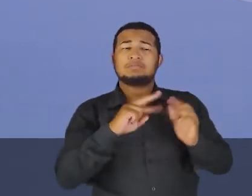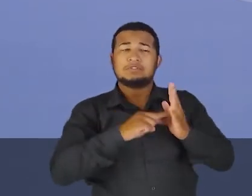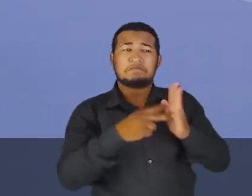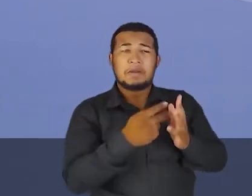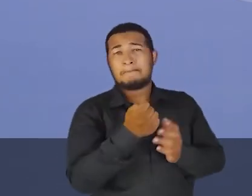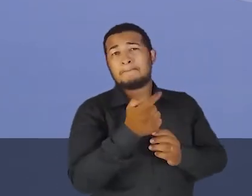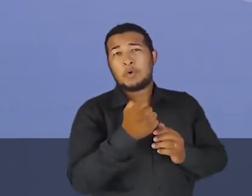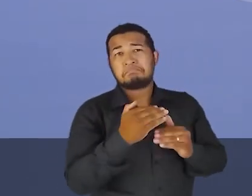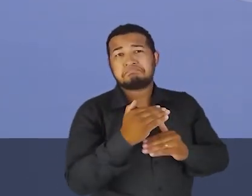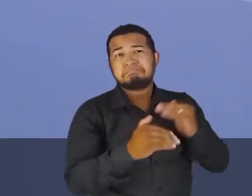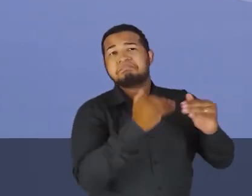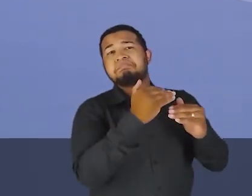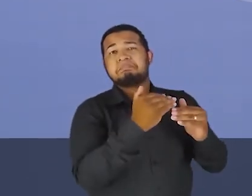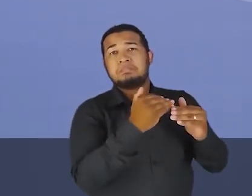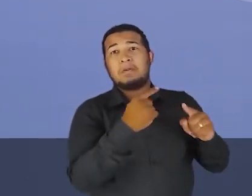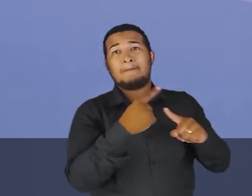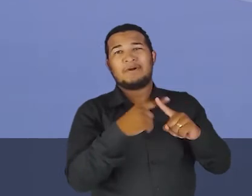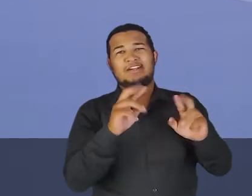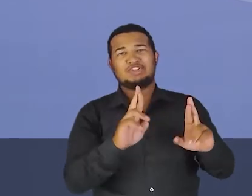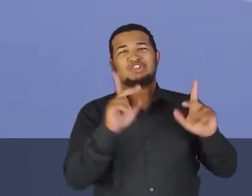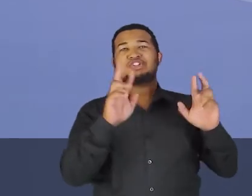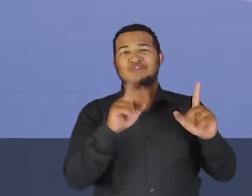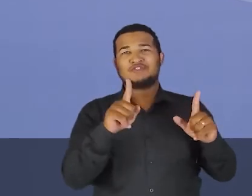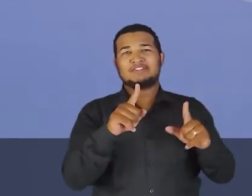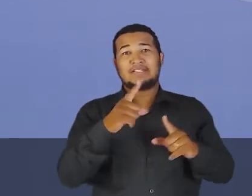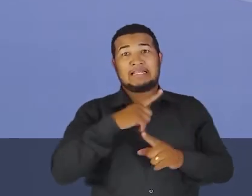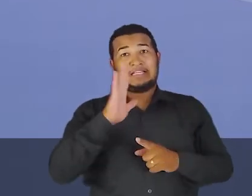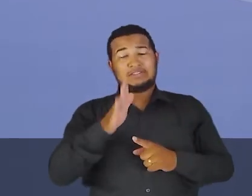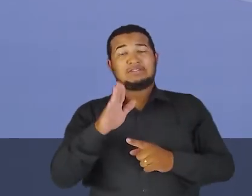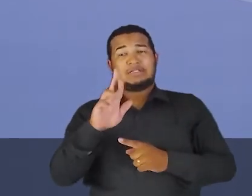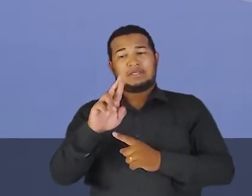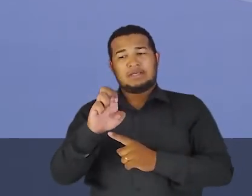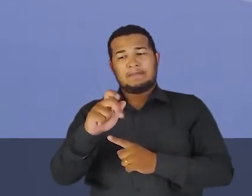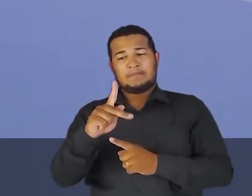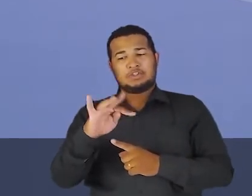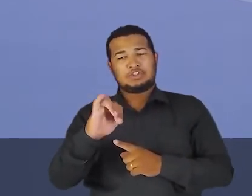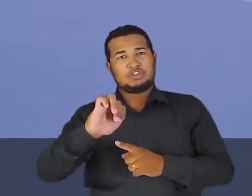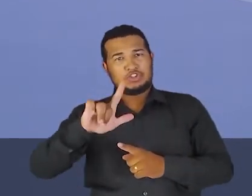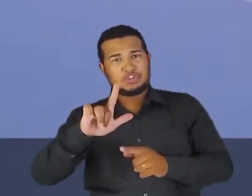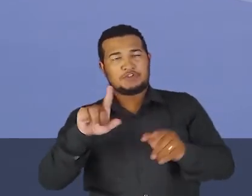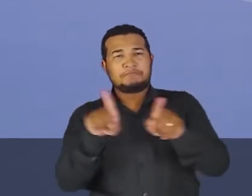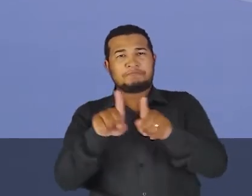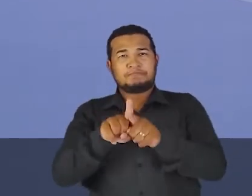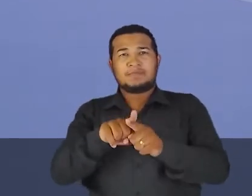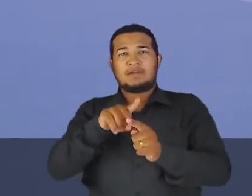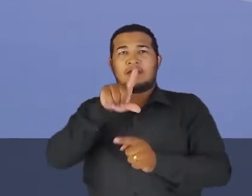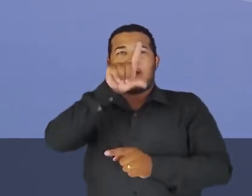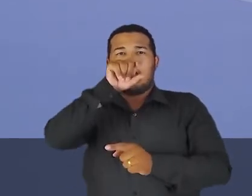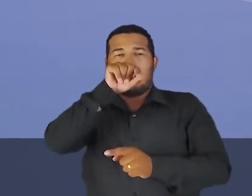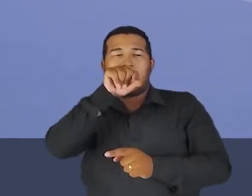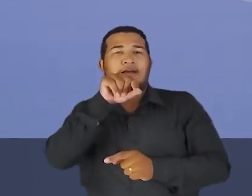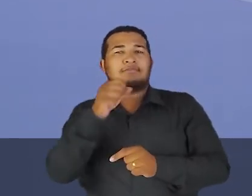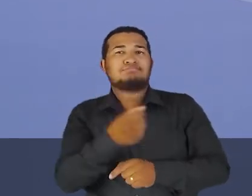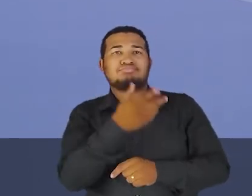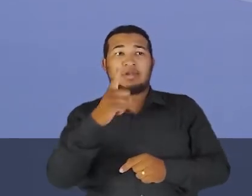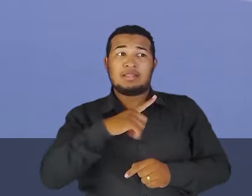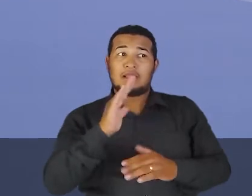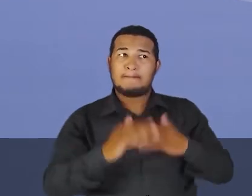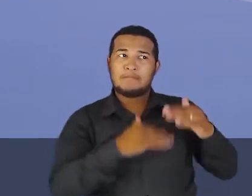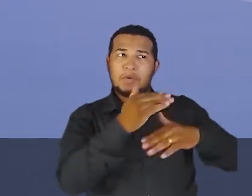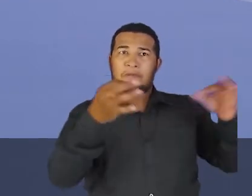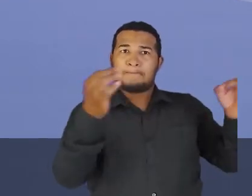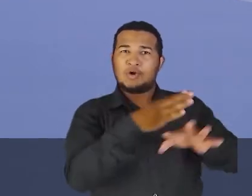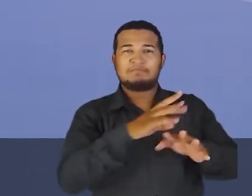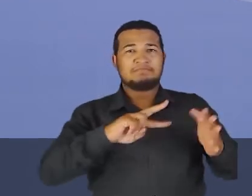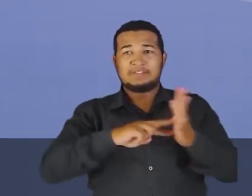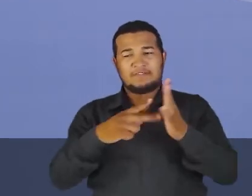desenvolvido, porque ao contrário dos répteis e das aves, onde os indivíduos já nascem tem o chamado desenvolvimento direto, eles já nascem